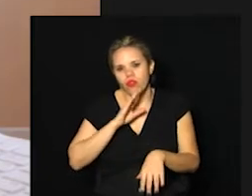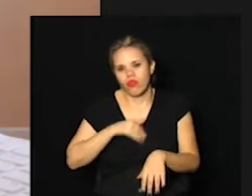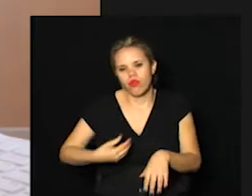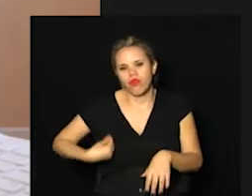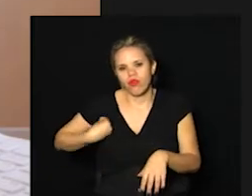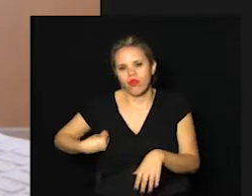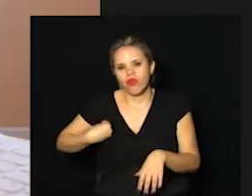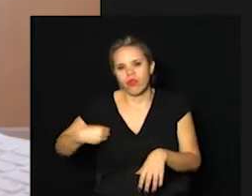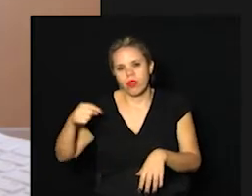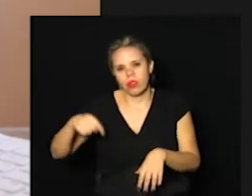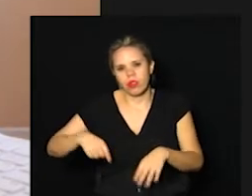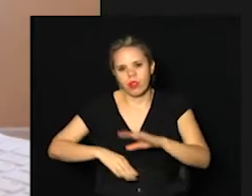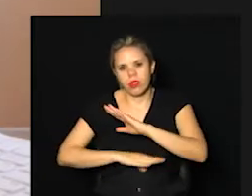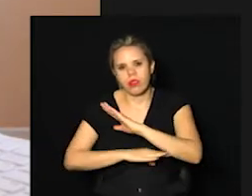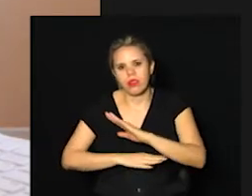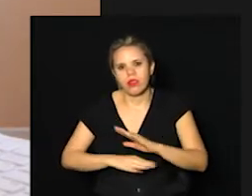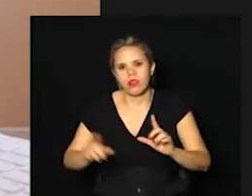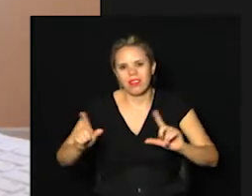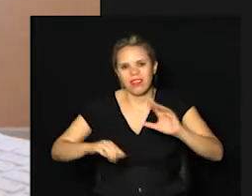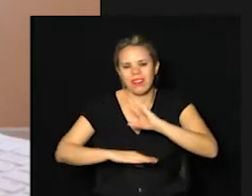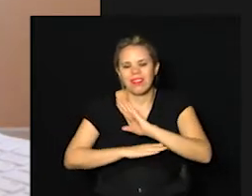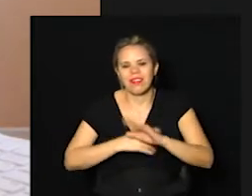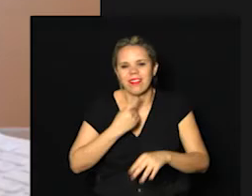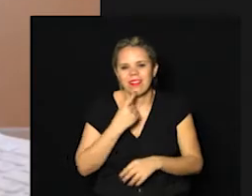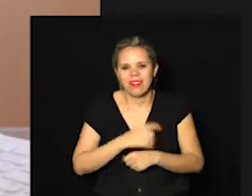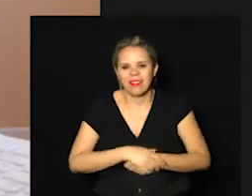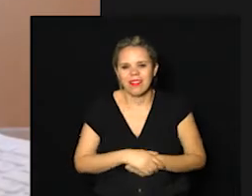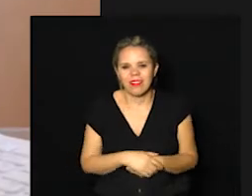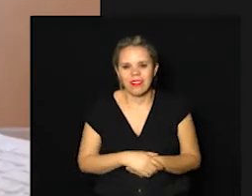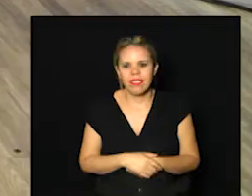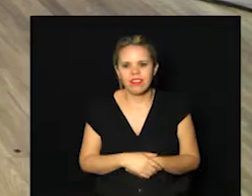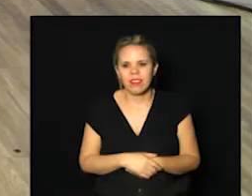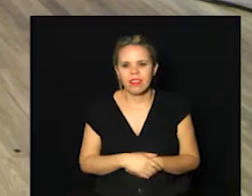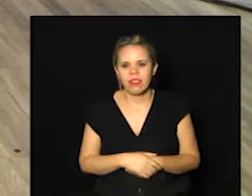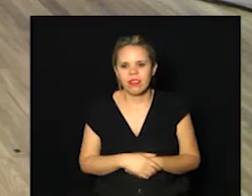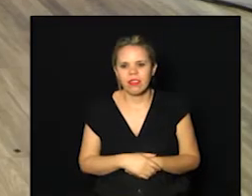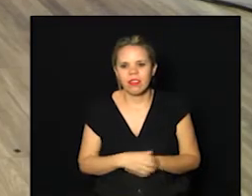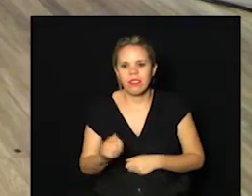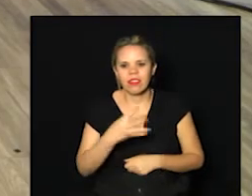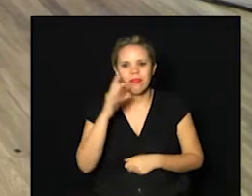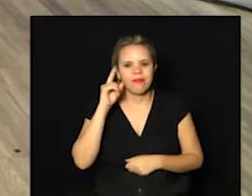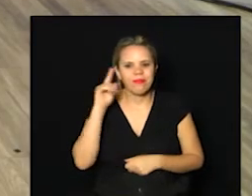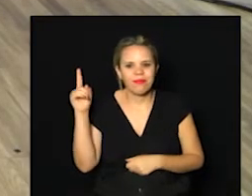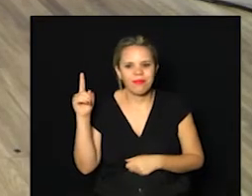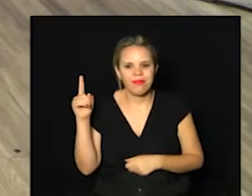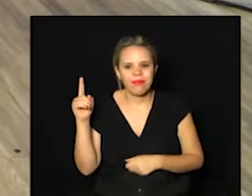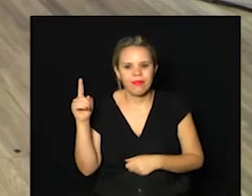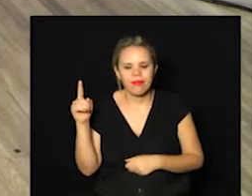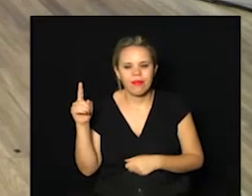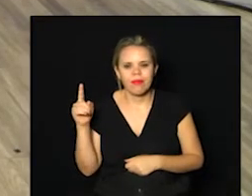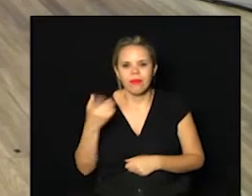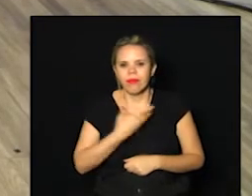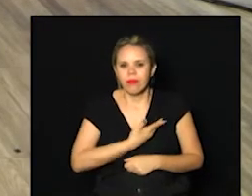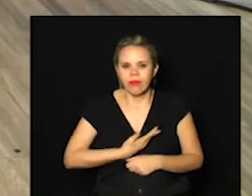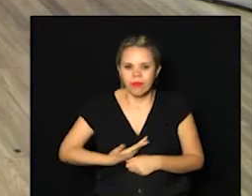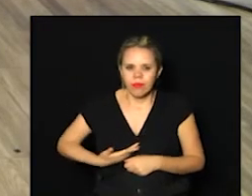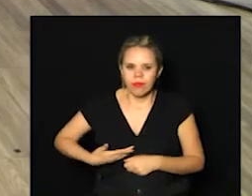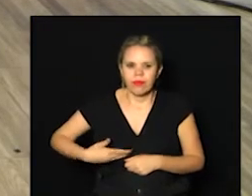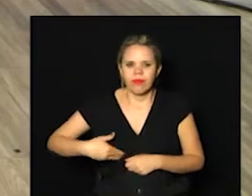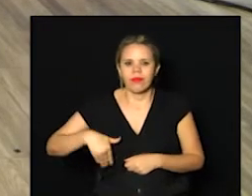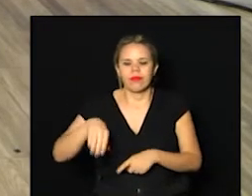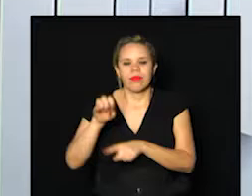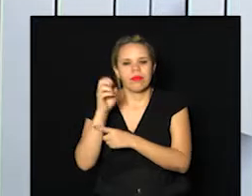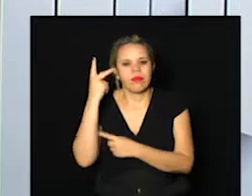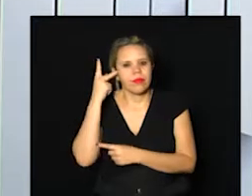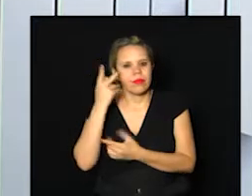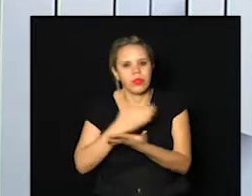ao vivo aqui pela TV Câmara Campinas. A nova data estipulada pelo governo do estado de São Paulo é